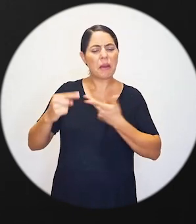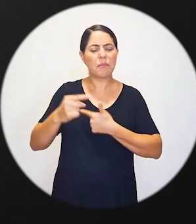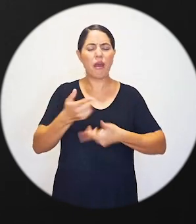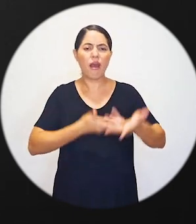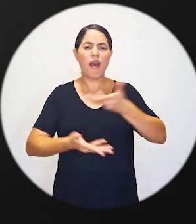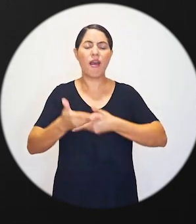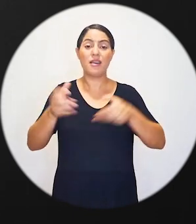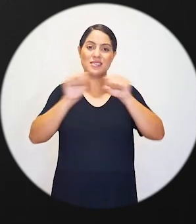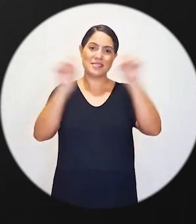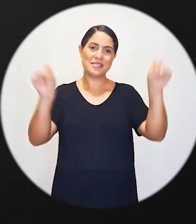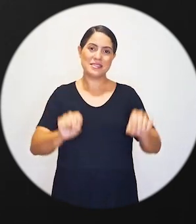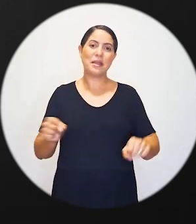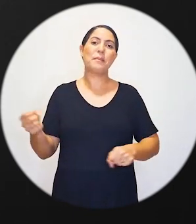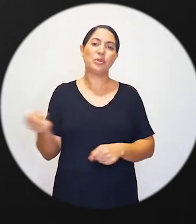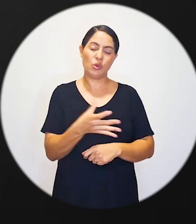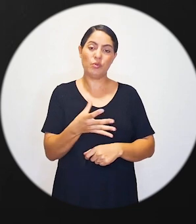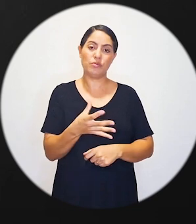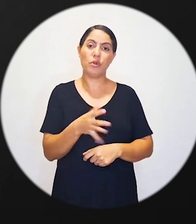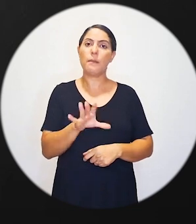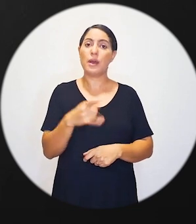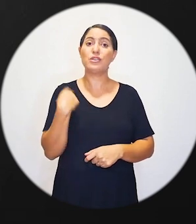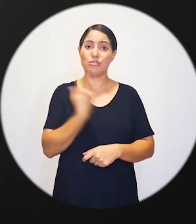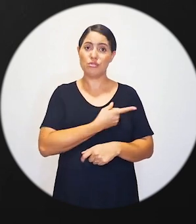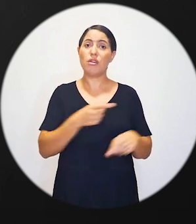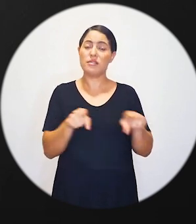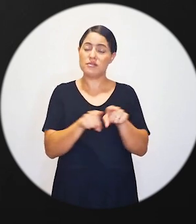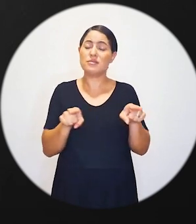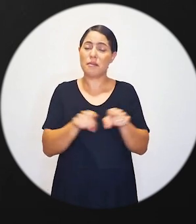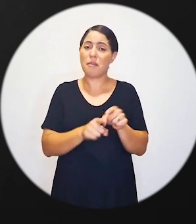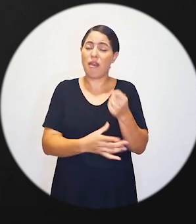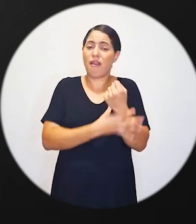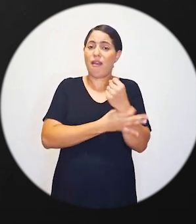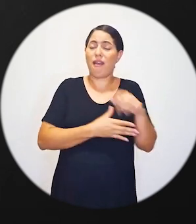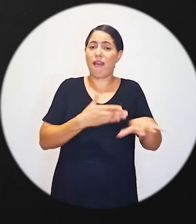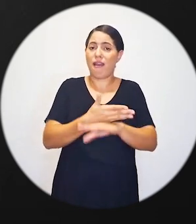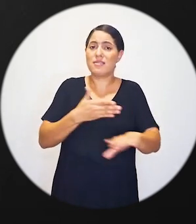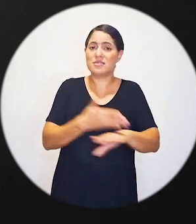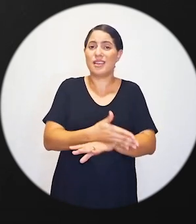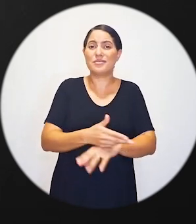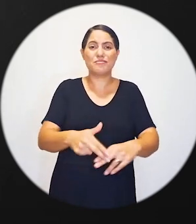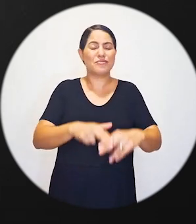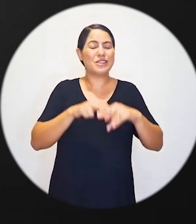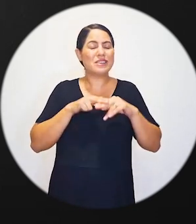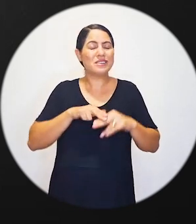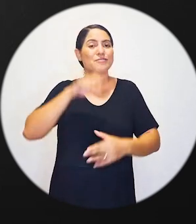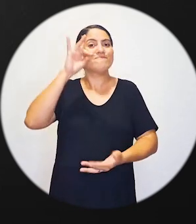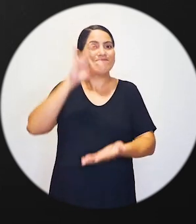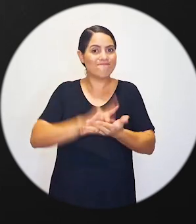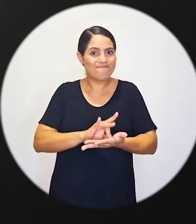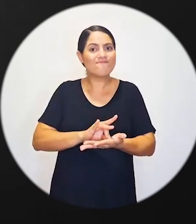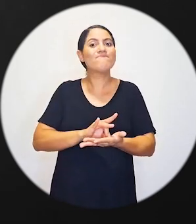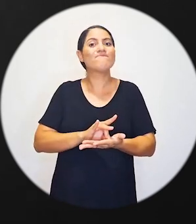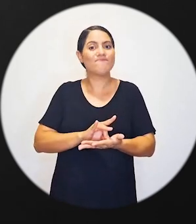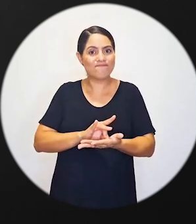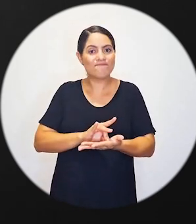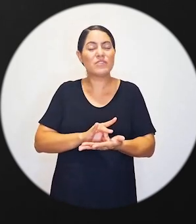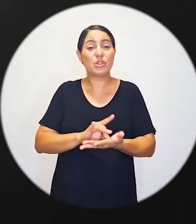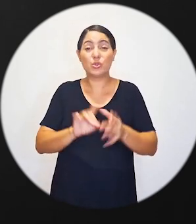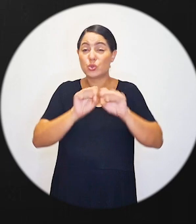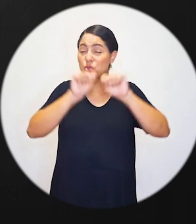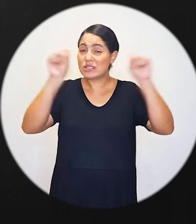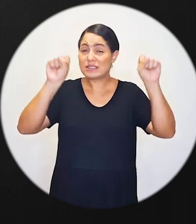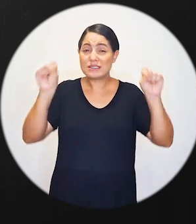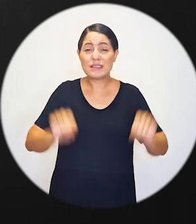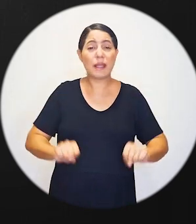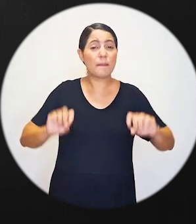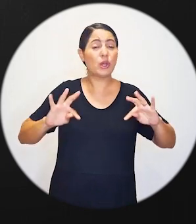vezes pela inovação do sistema, mas muitas vezes para garantia de acesso, mesmo antes de a gente conseguir tornar tudo realidade